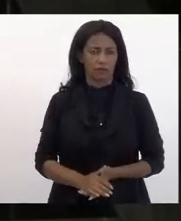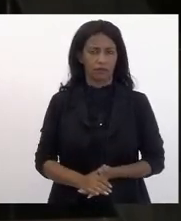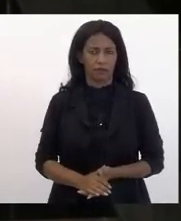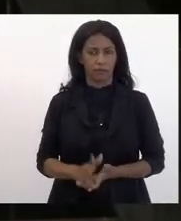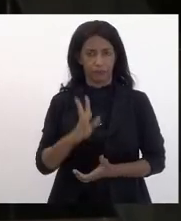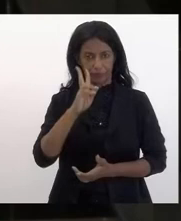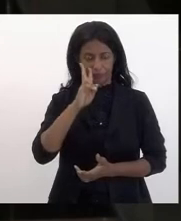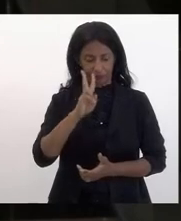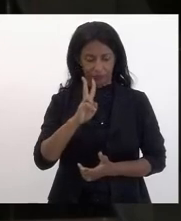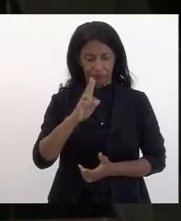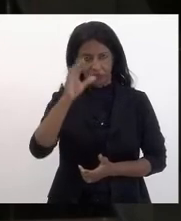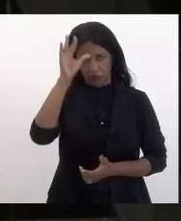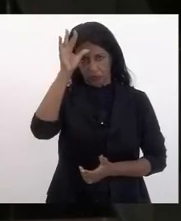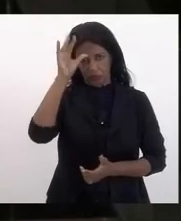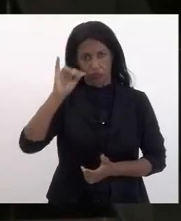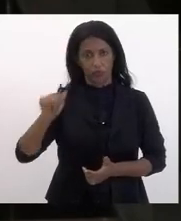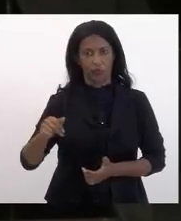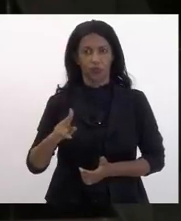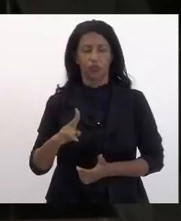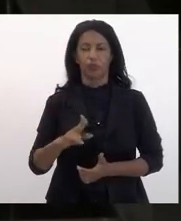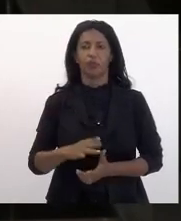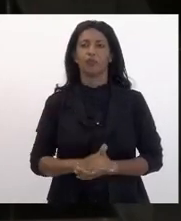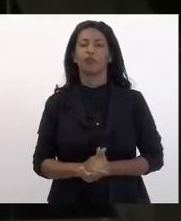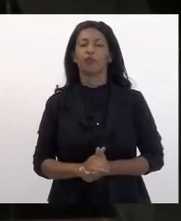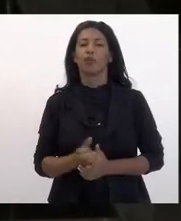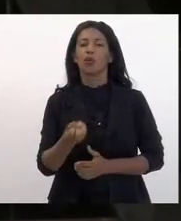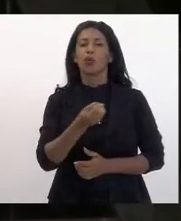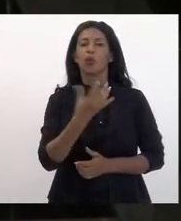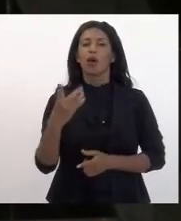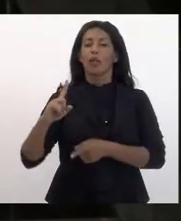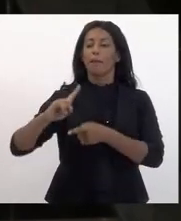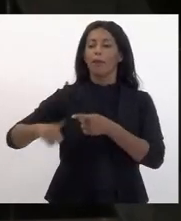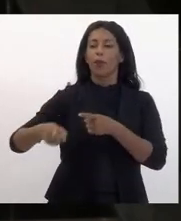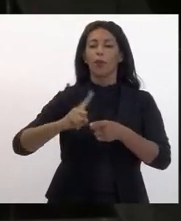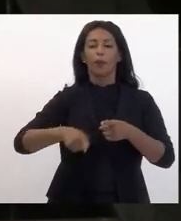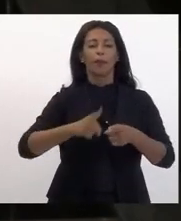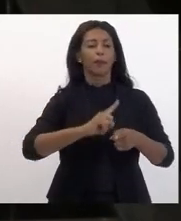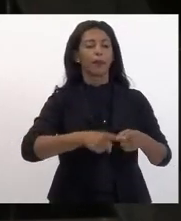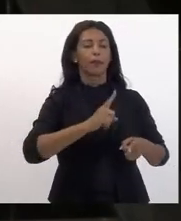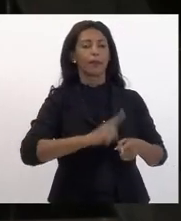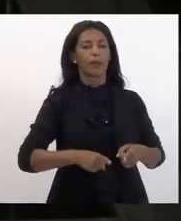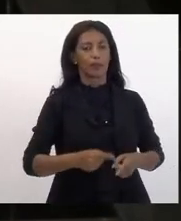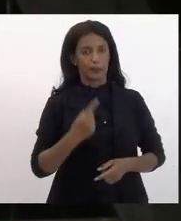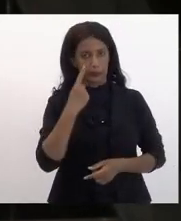Veja, tia Ju, quais são as proibições.